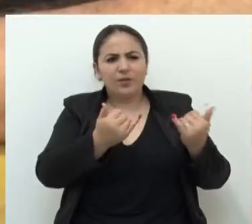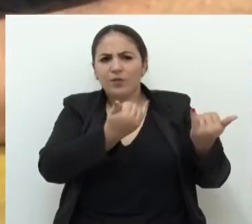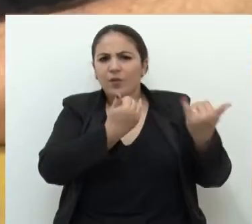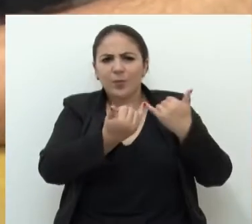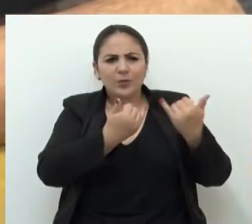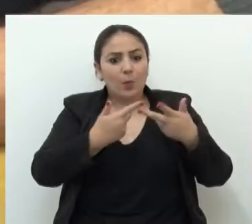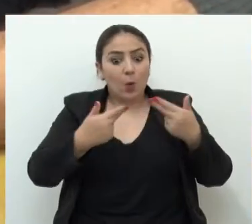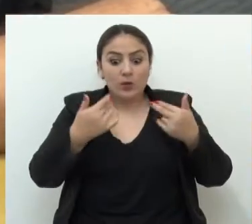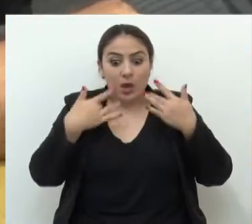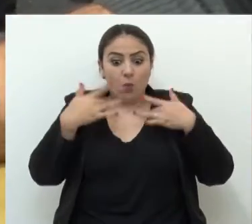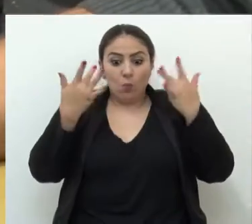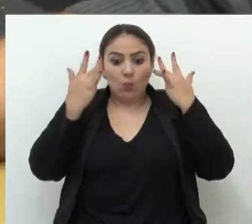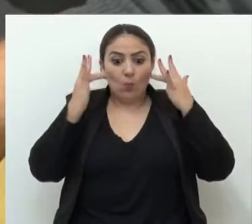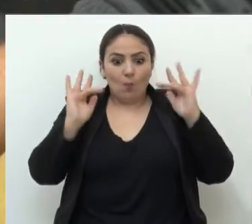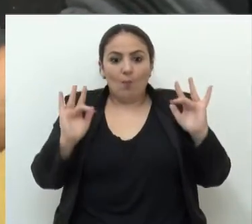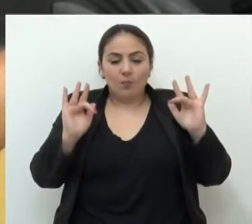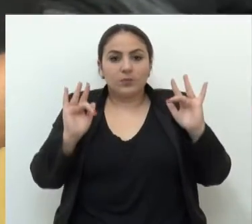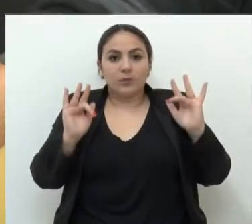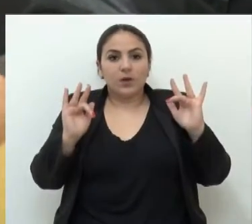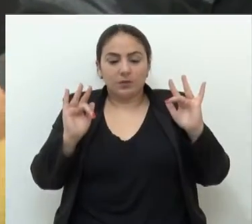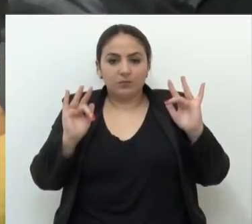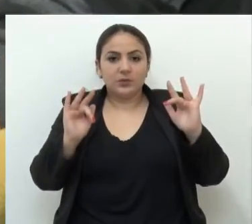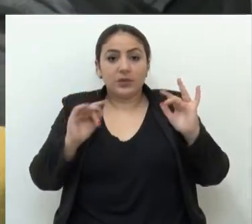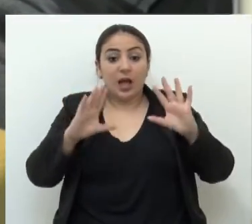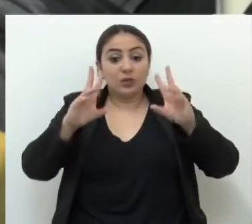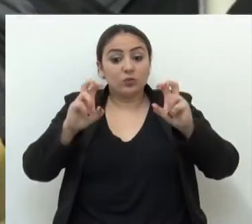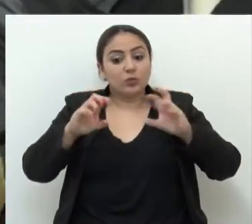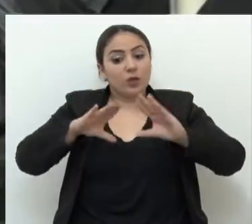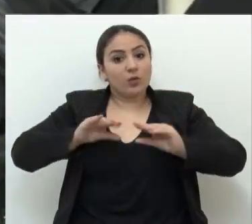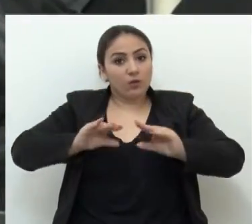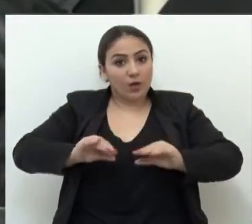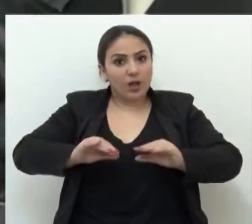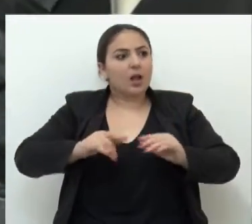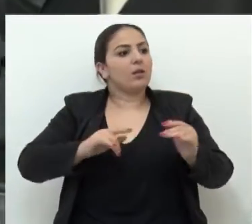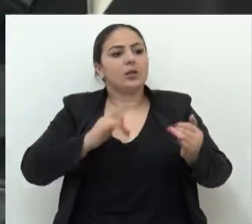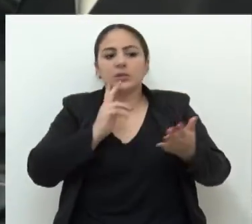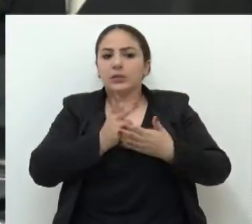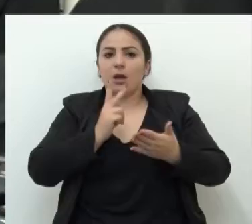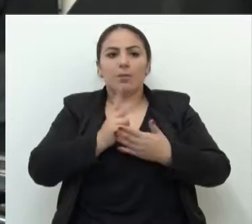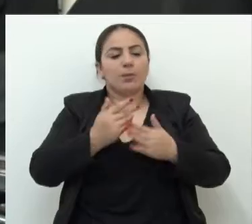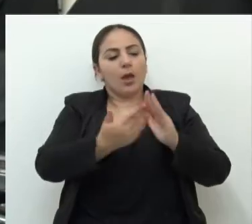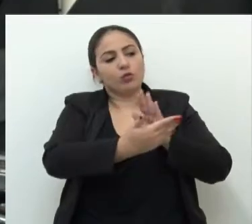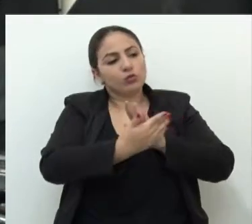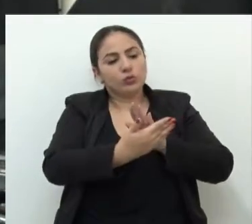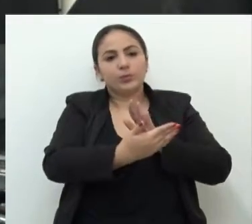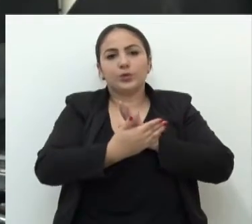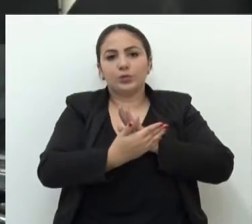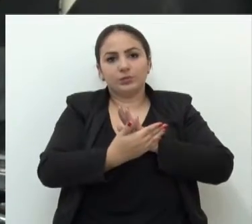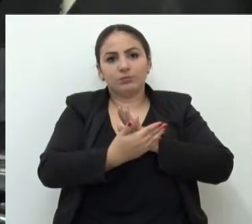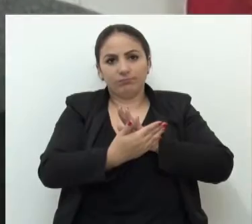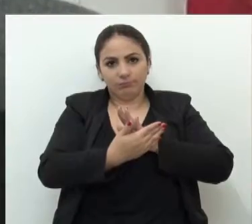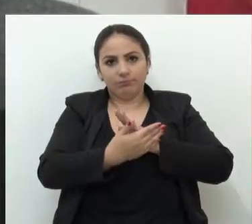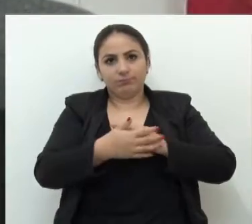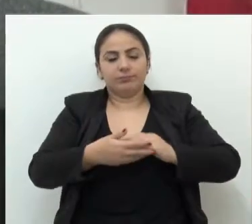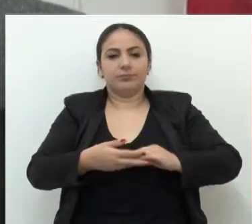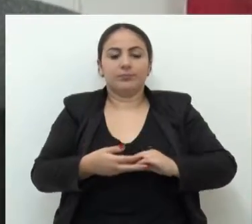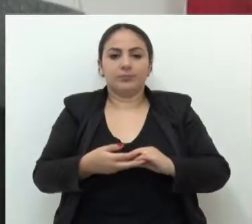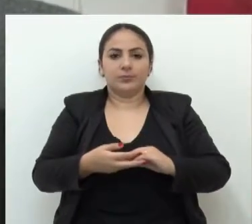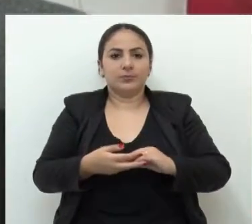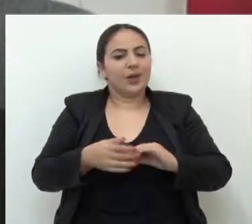de informação sobre alguma coisa que eu não saiba na estofaria ali, ele está sempre pronto para ajudar.